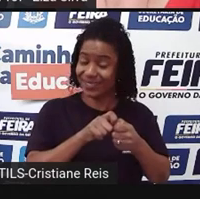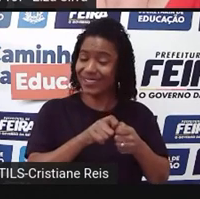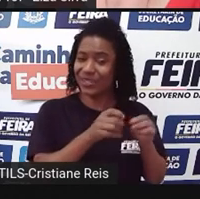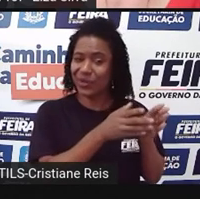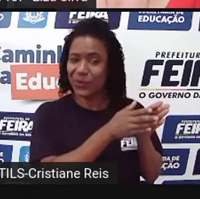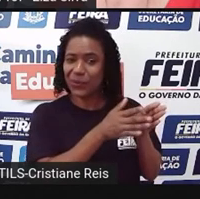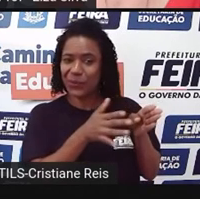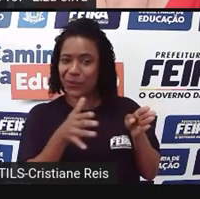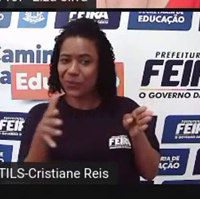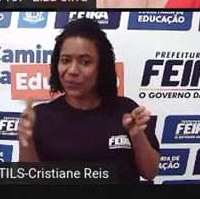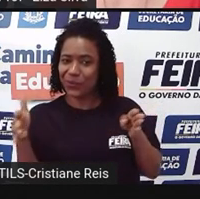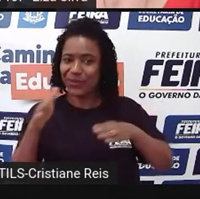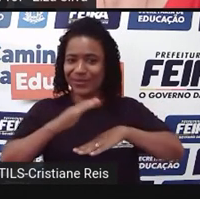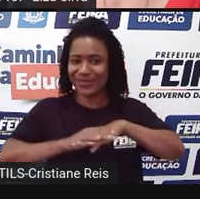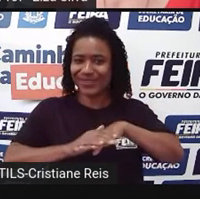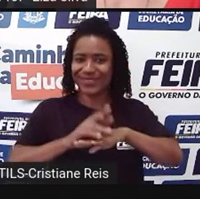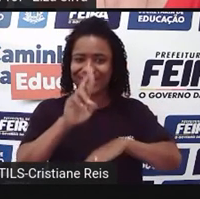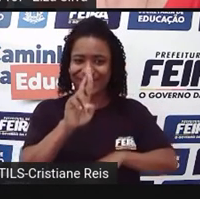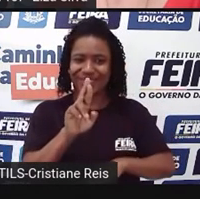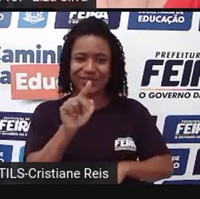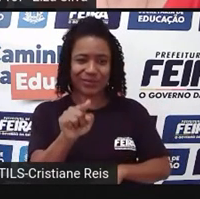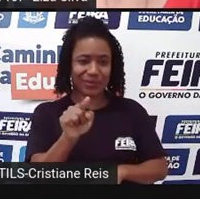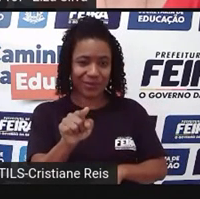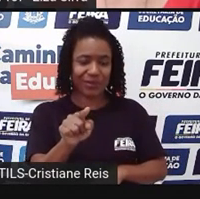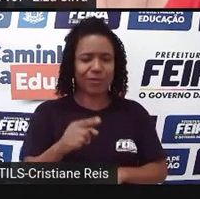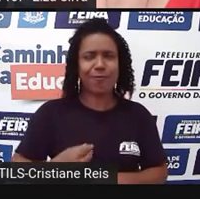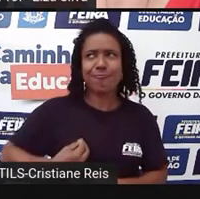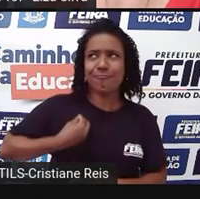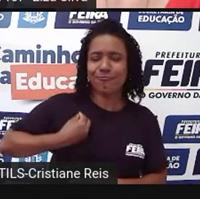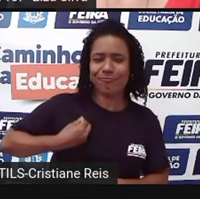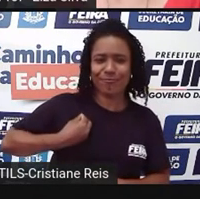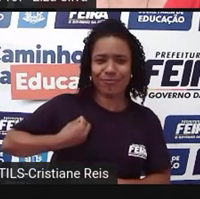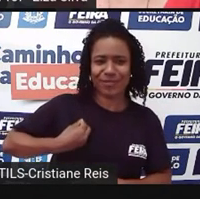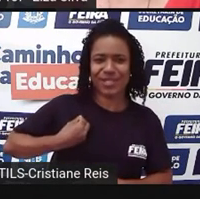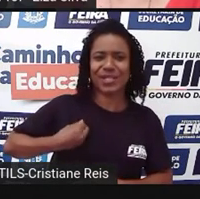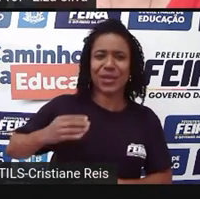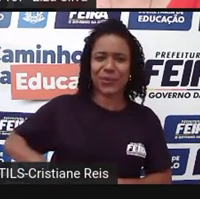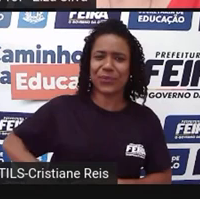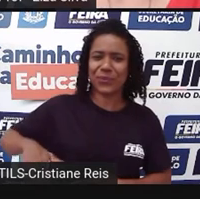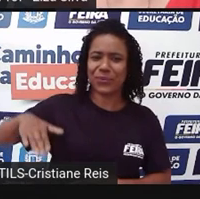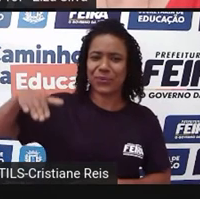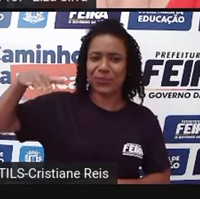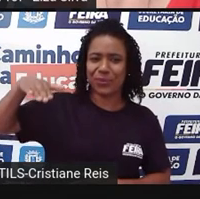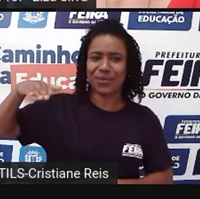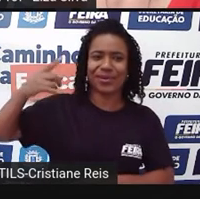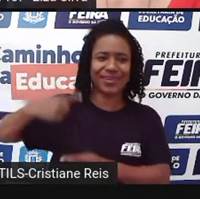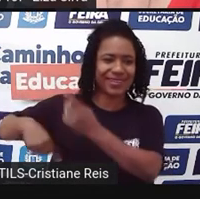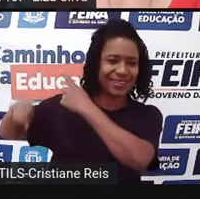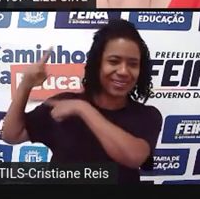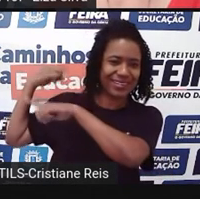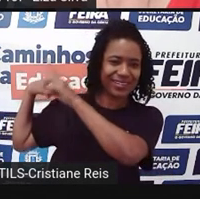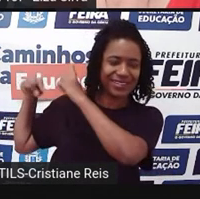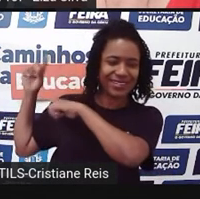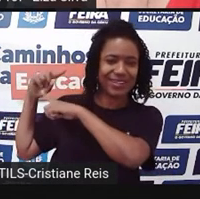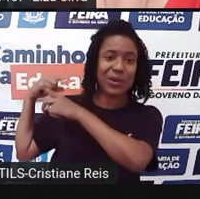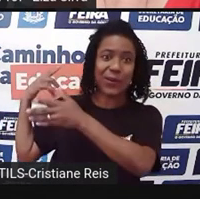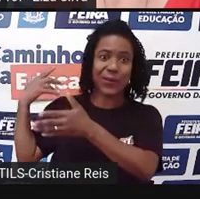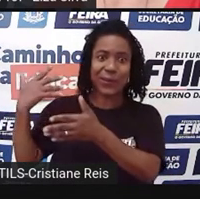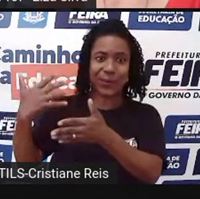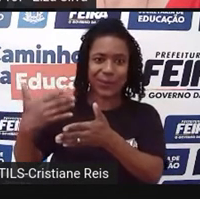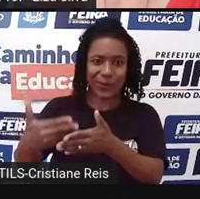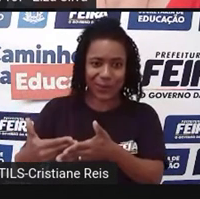at ao selecionar os principais eventos de sua vida você pode utilizar fotos para ilustrar